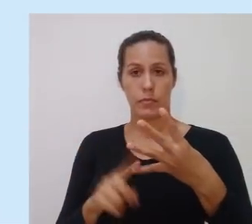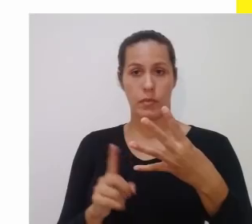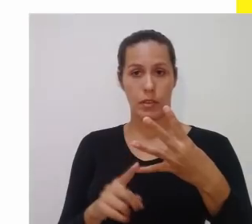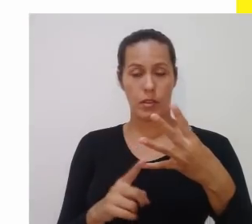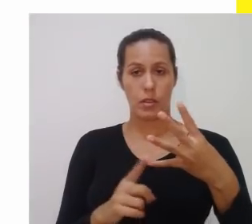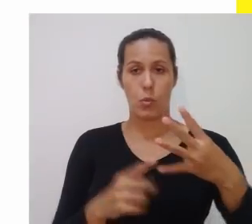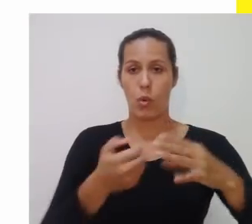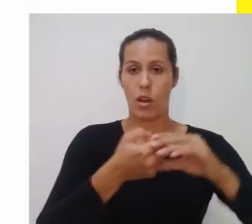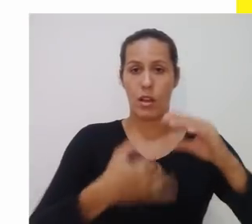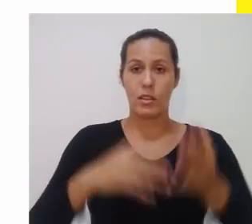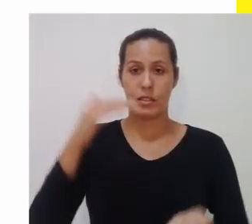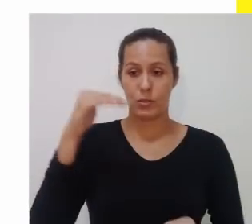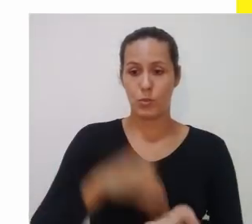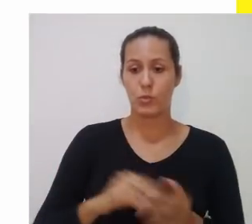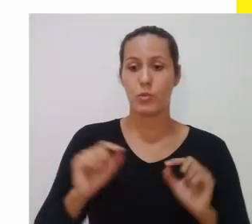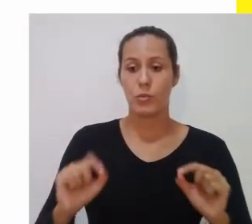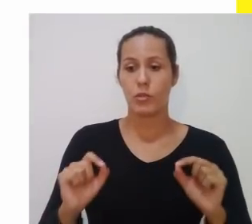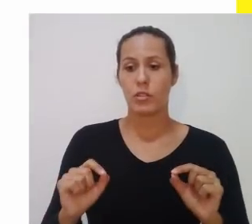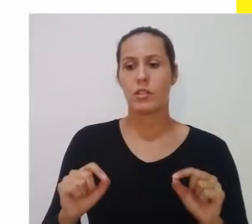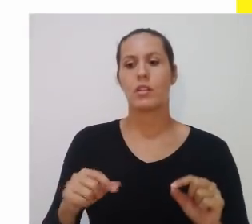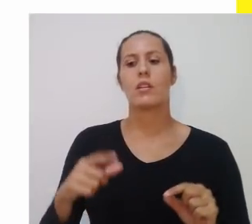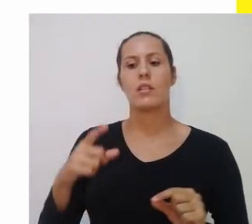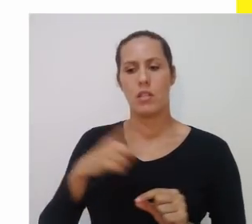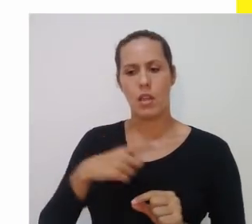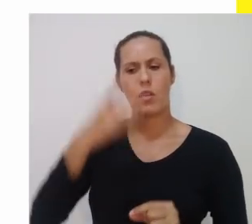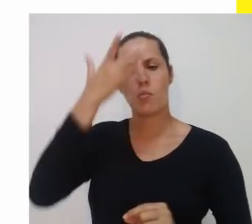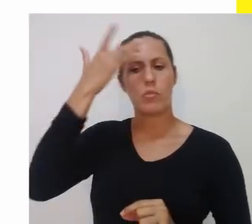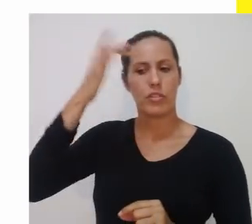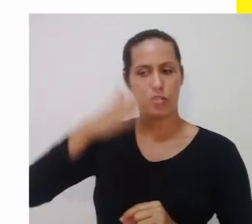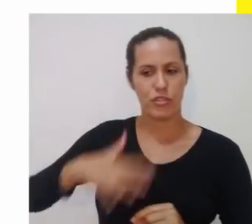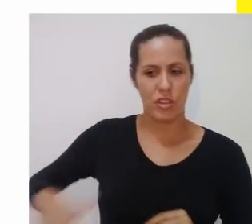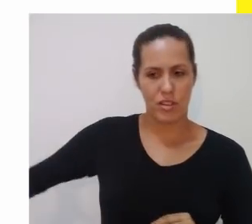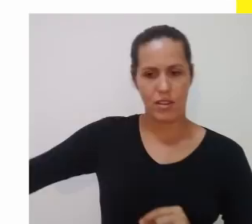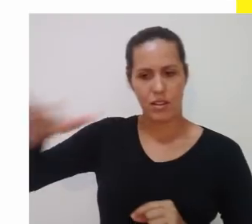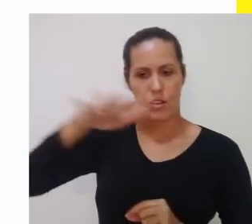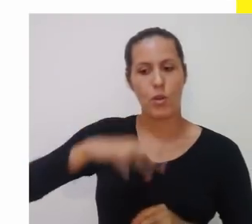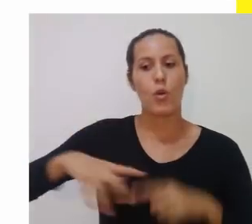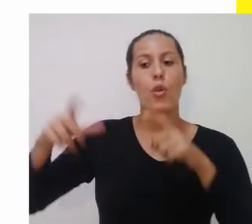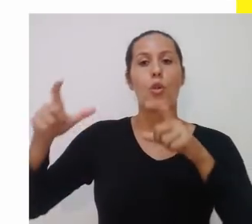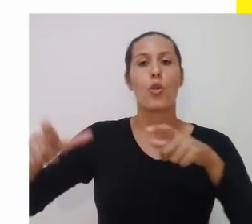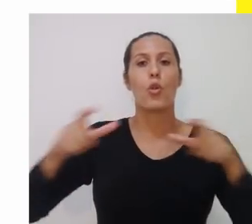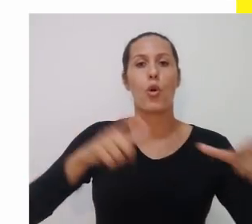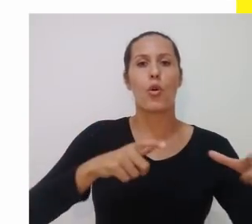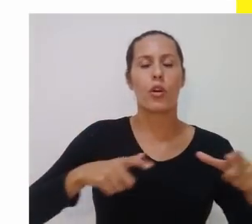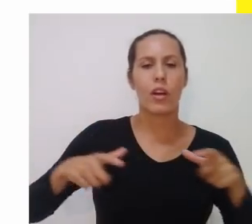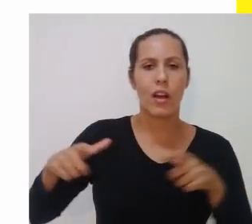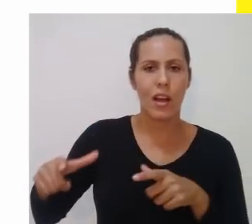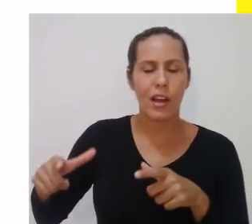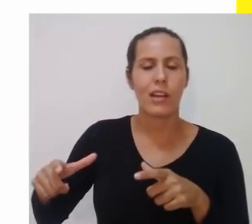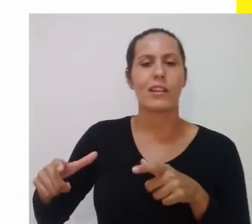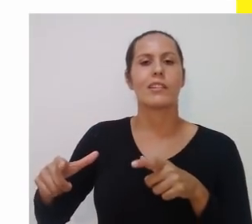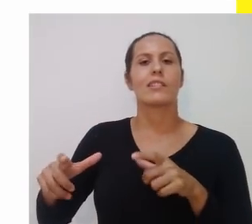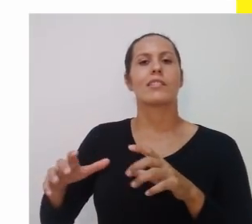a quarta e última característica que eu trago sobre o slam é essa. Tem sido, em geral,